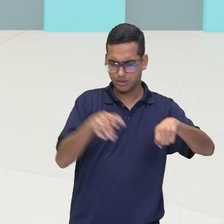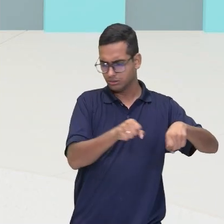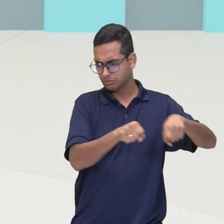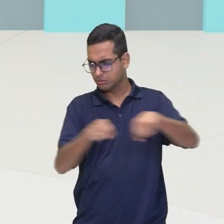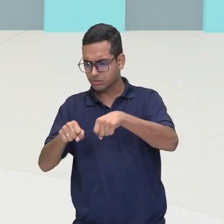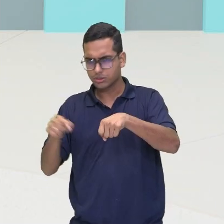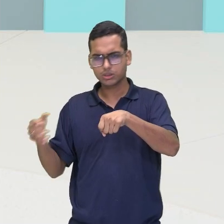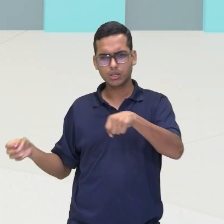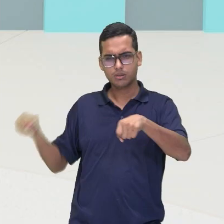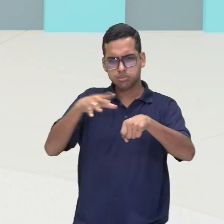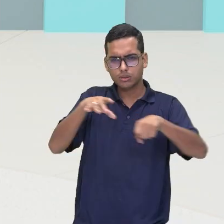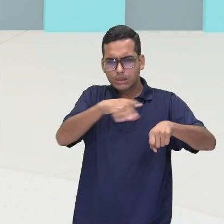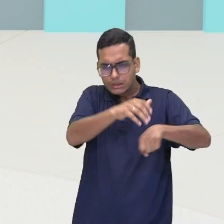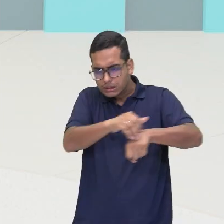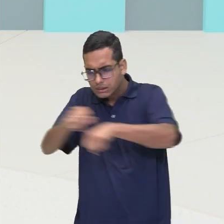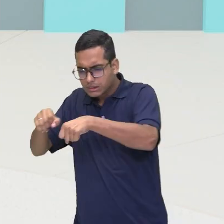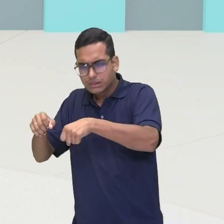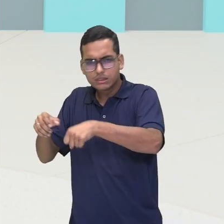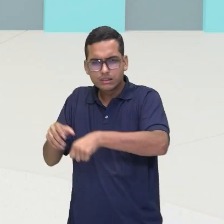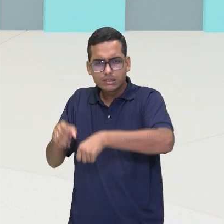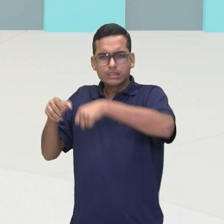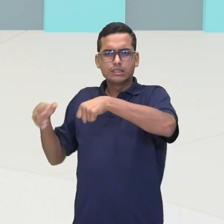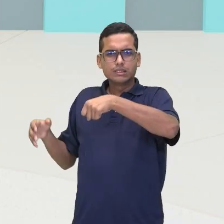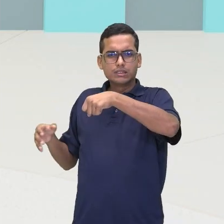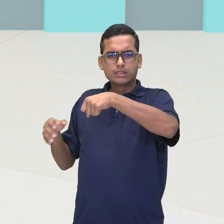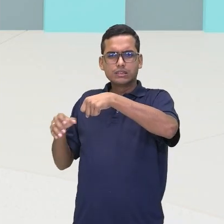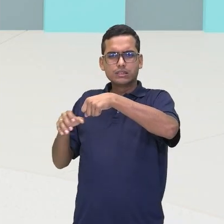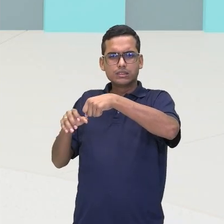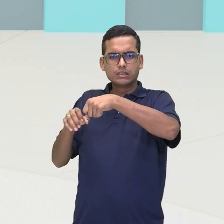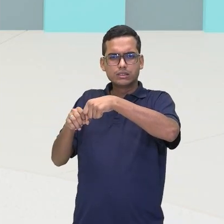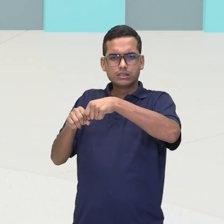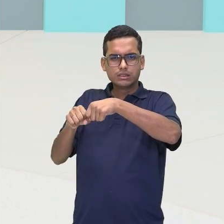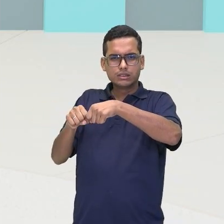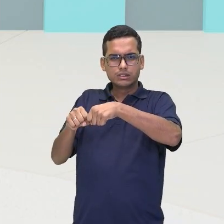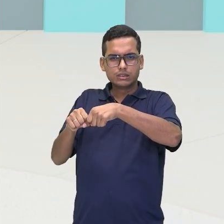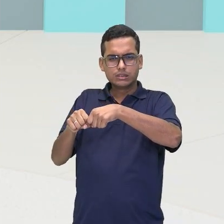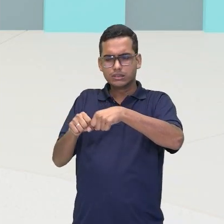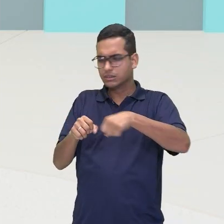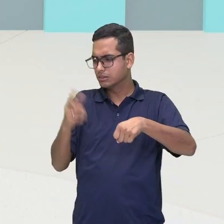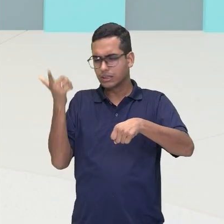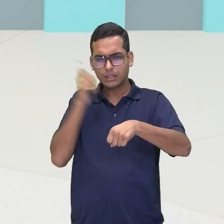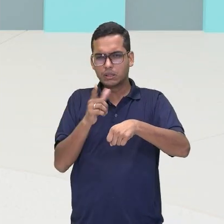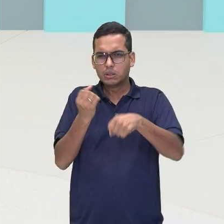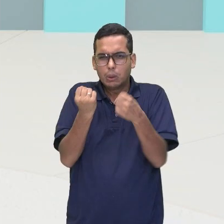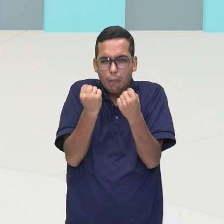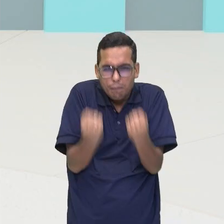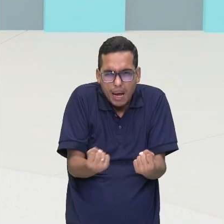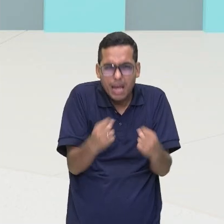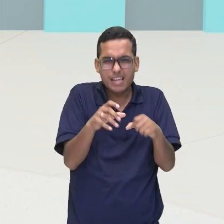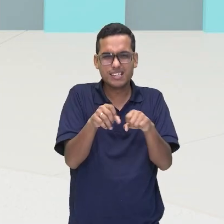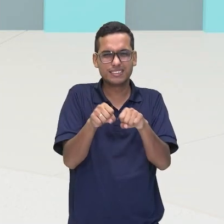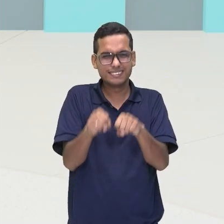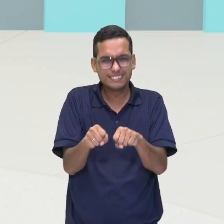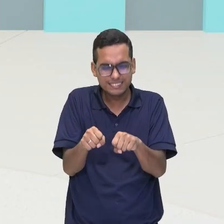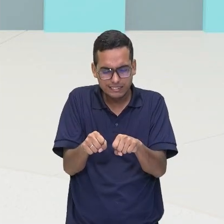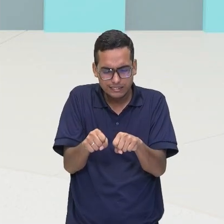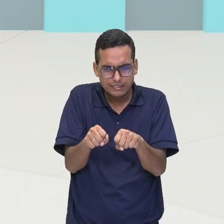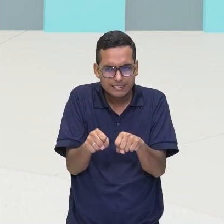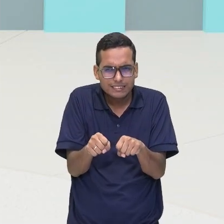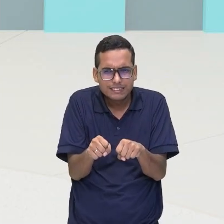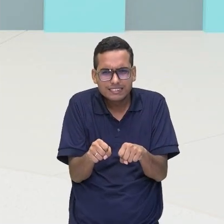momento que a alça se rompe e não dá mais para puxar essa mala. Ela começa a ficar